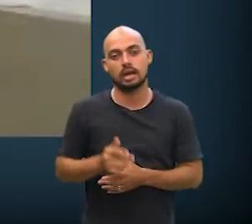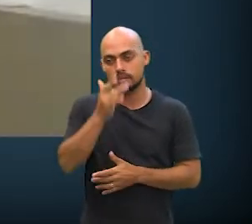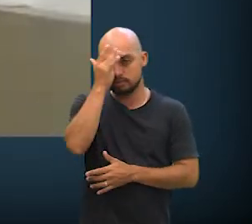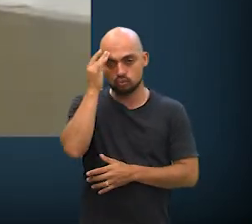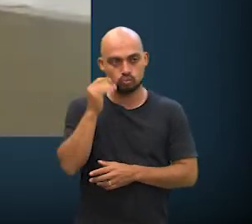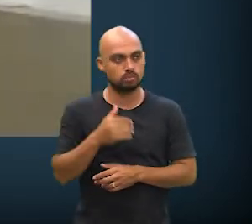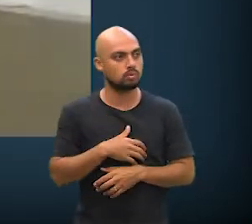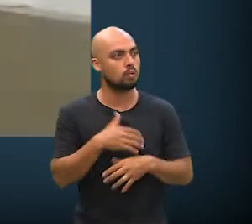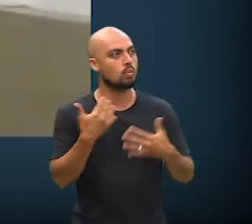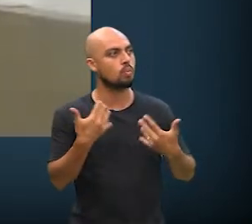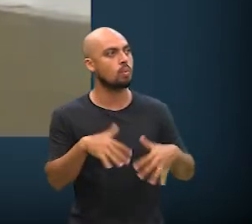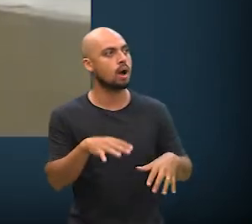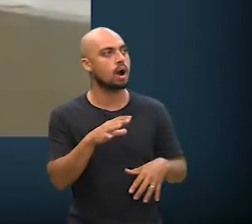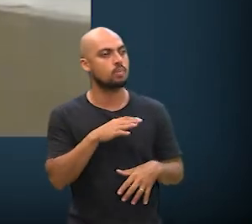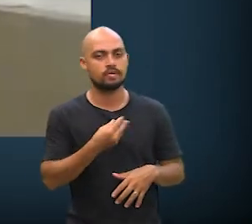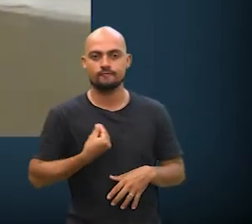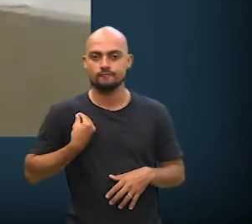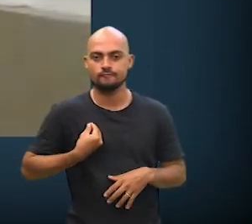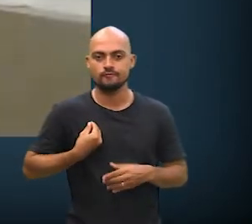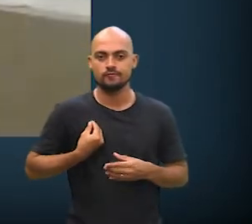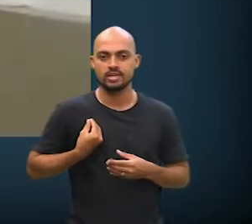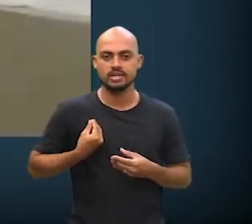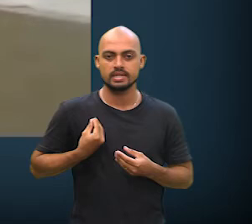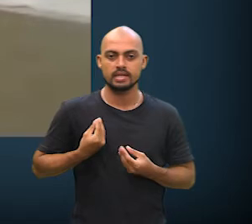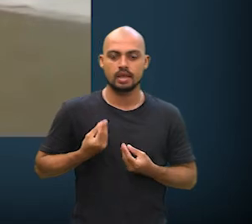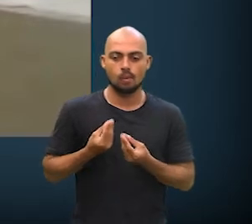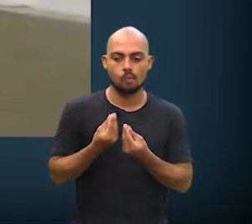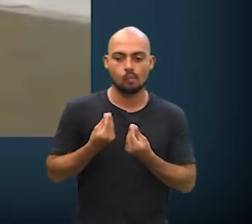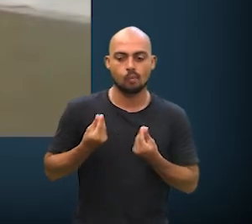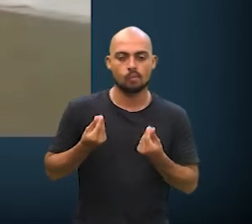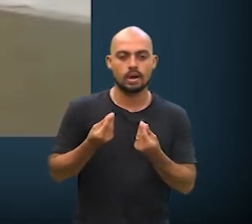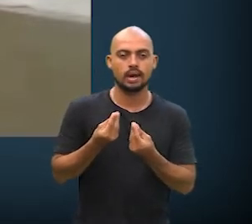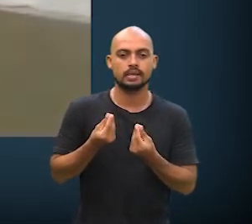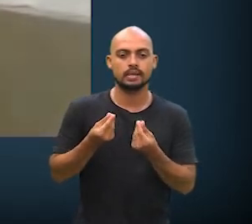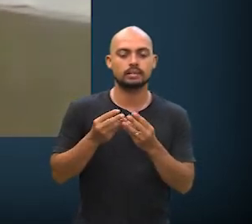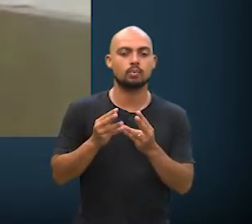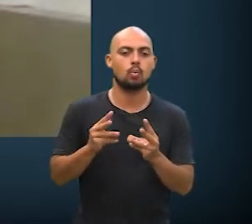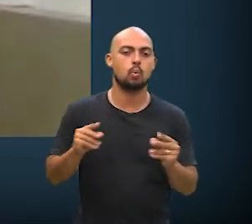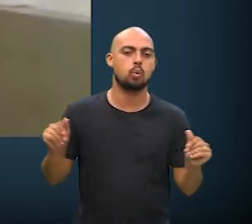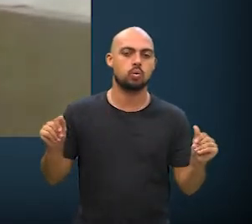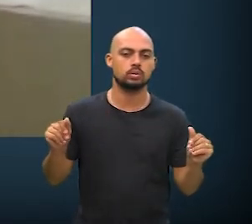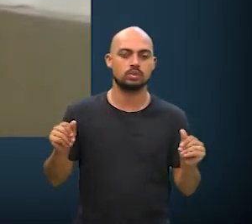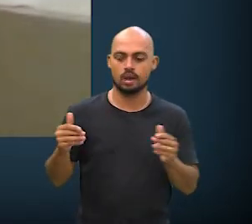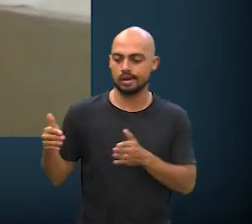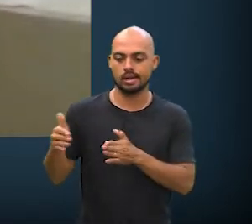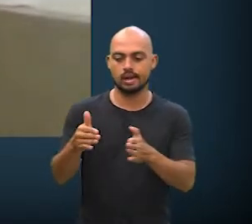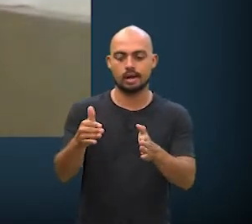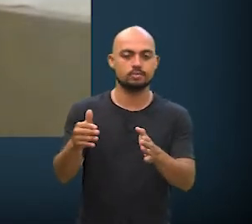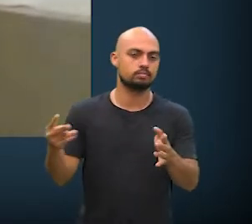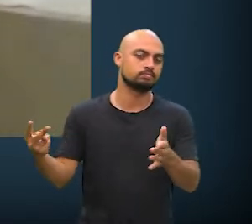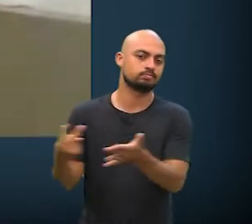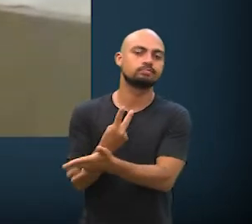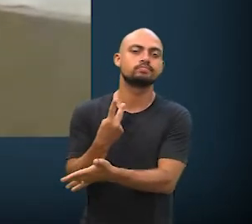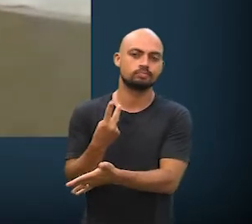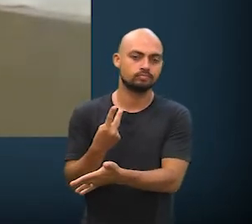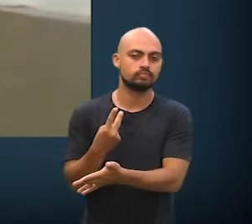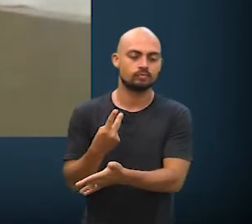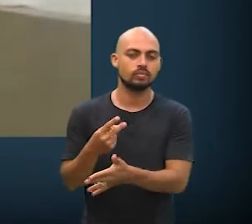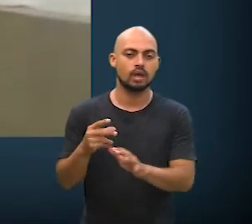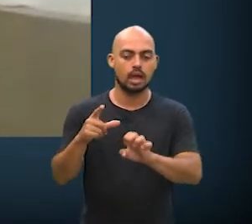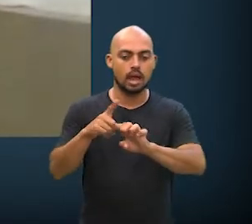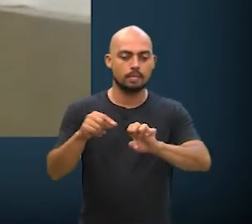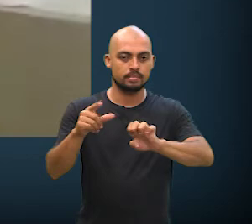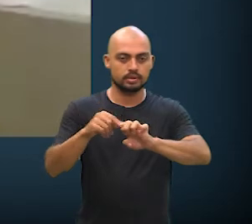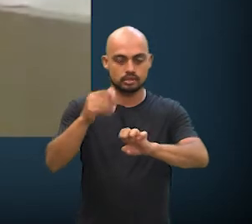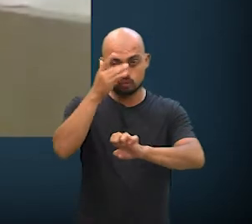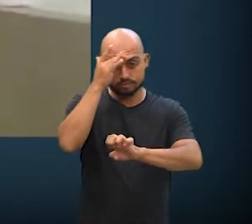a perder qualidade de vida, perder tempo de sono, e a gente sabe que esse não é um bom caminho, é um grande erro, inclusive, de alguns